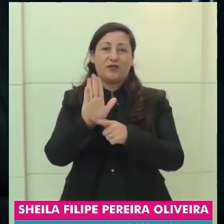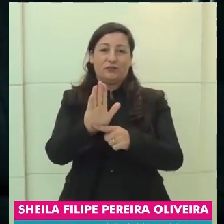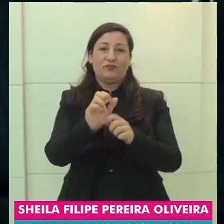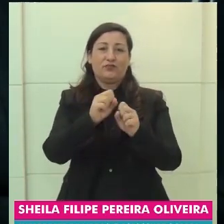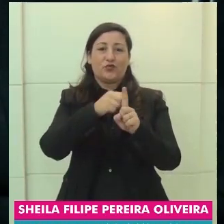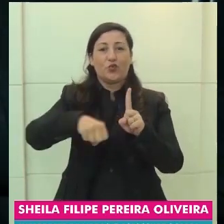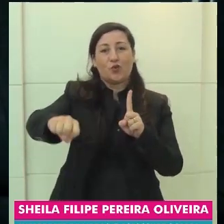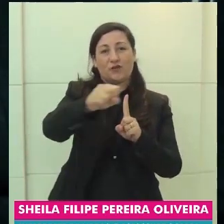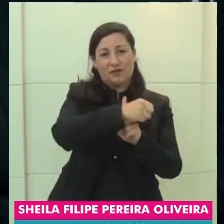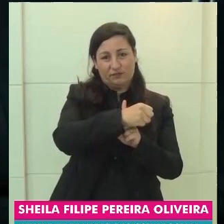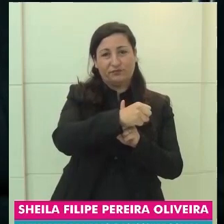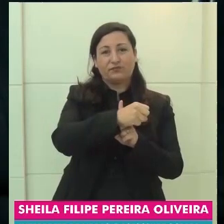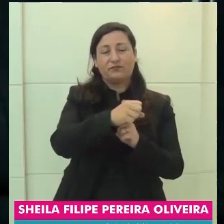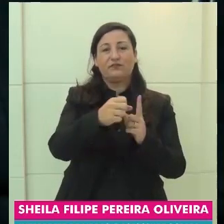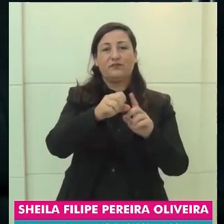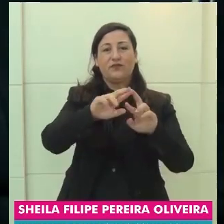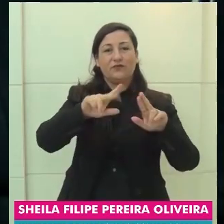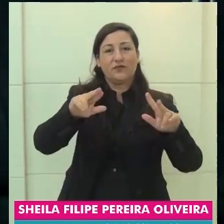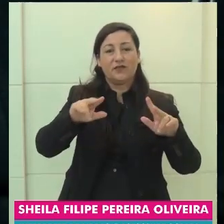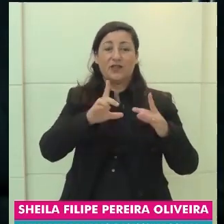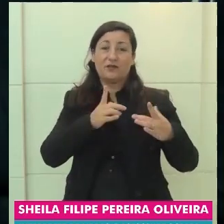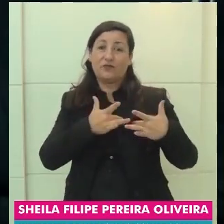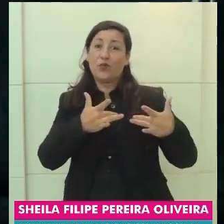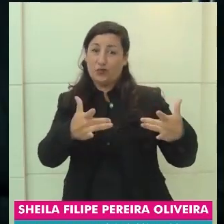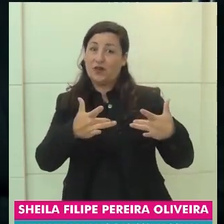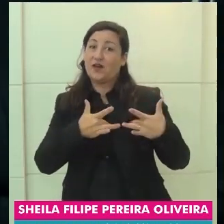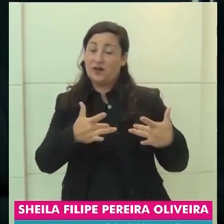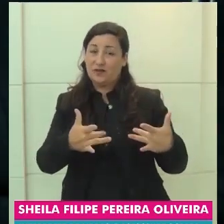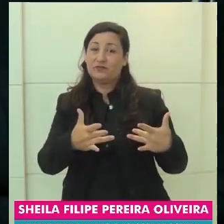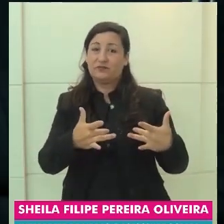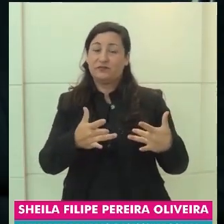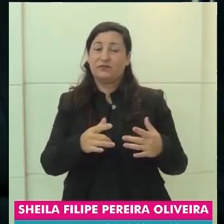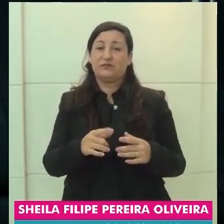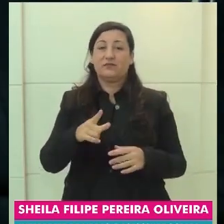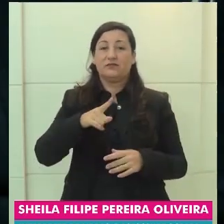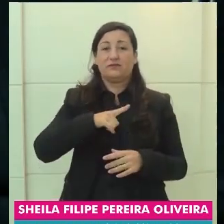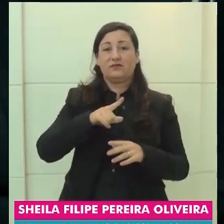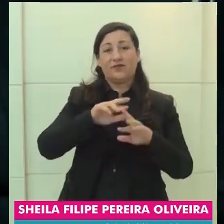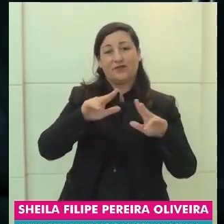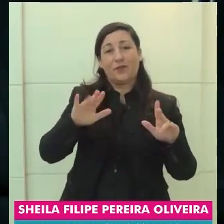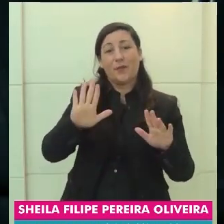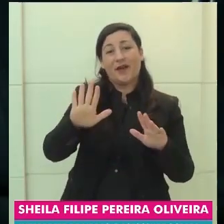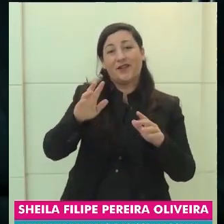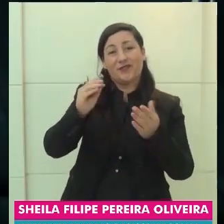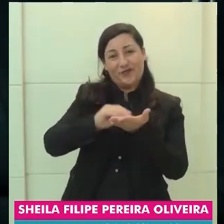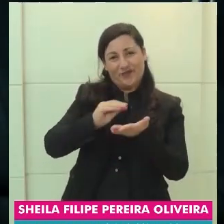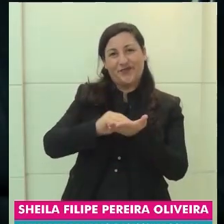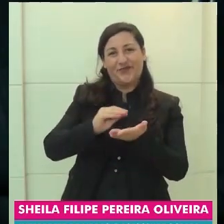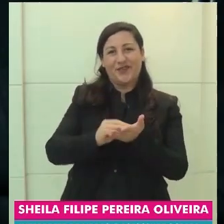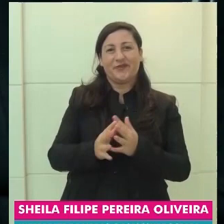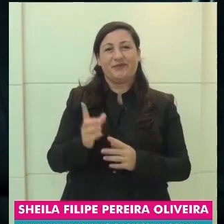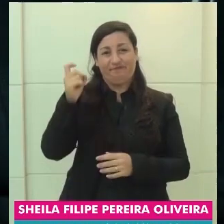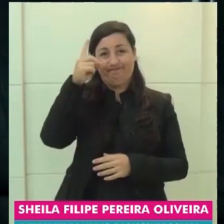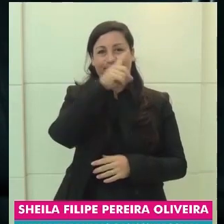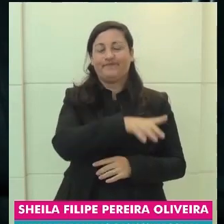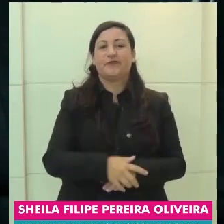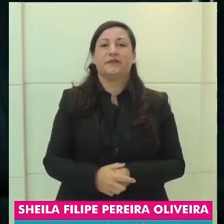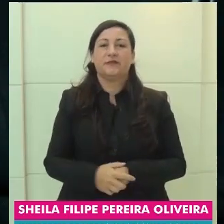voluntária, só atendendo a gente pelos conselhos, no caso, sabe? Então, é bem complicado. Bem complicado.